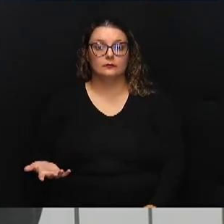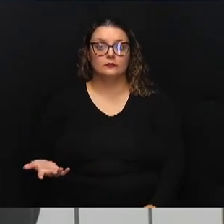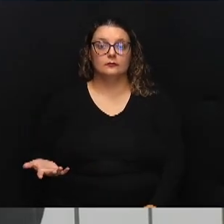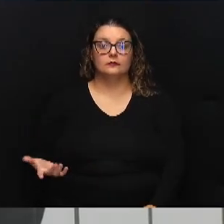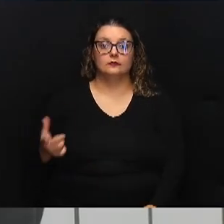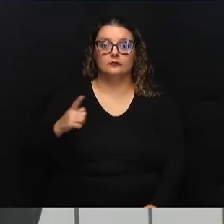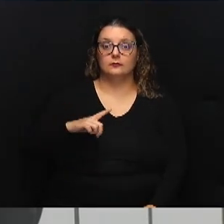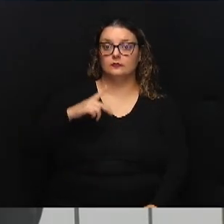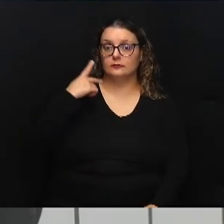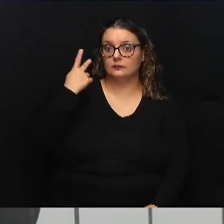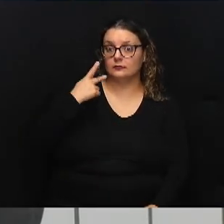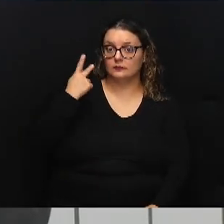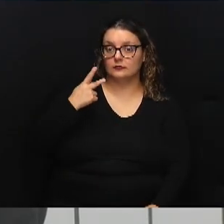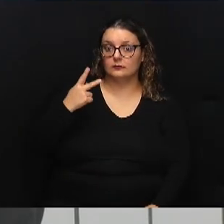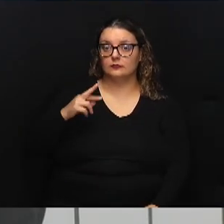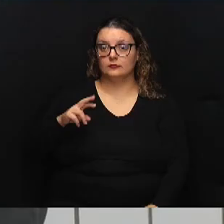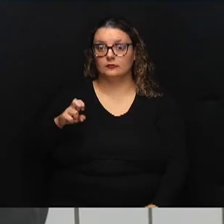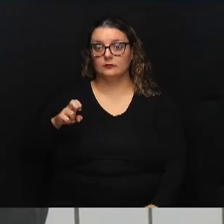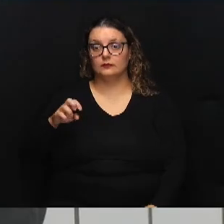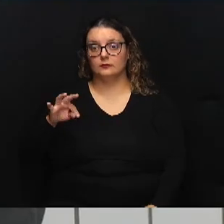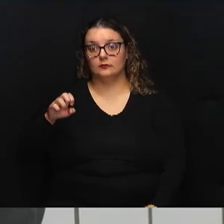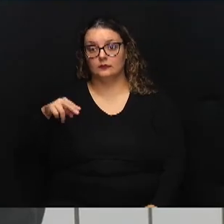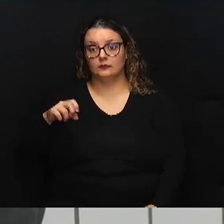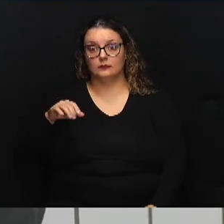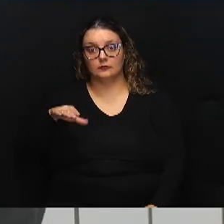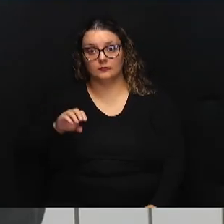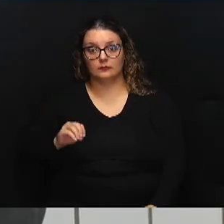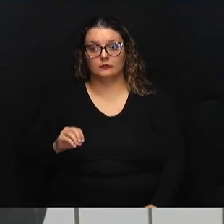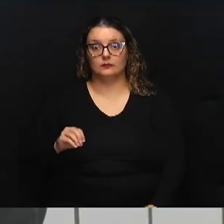uma política de retenção de mão de obra, que